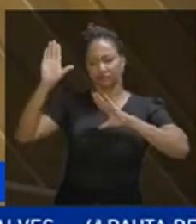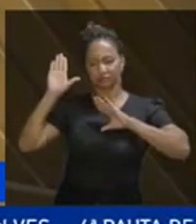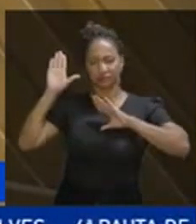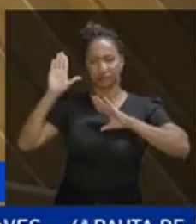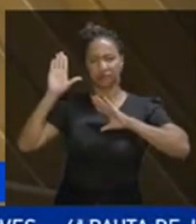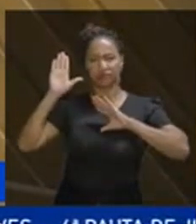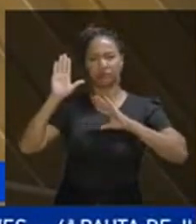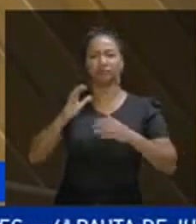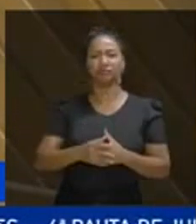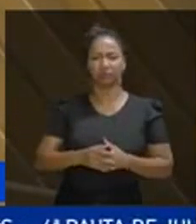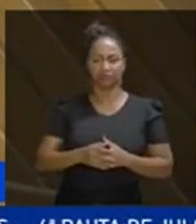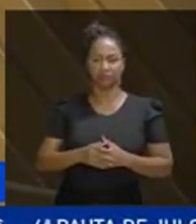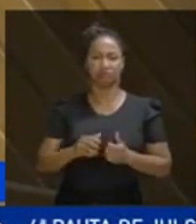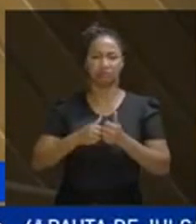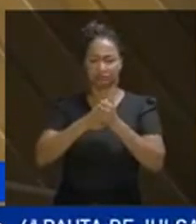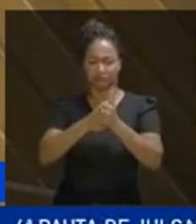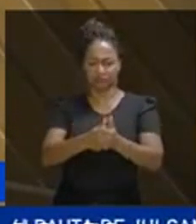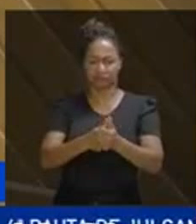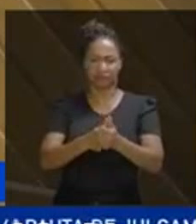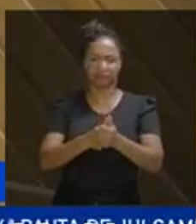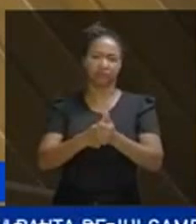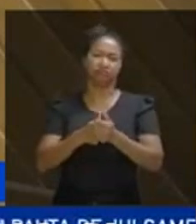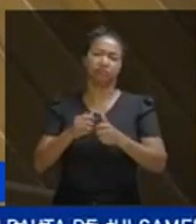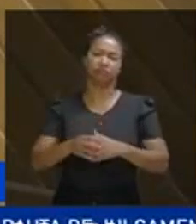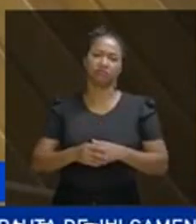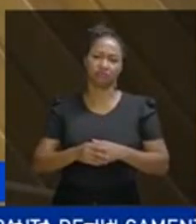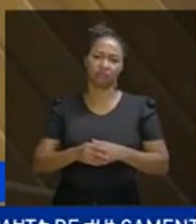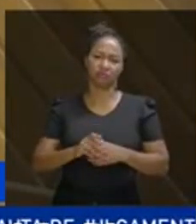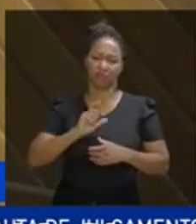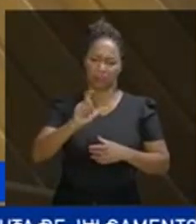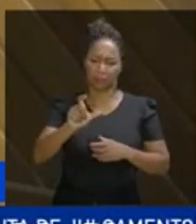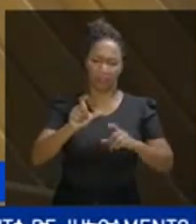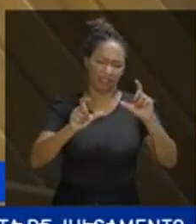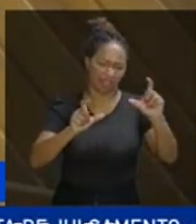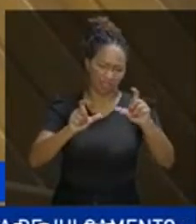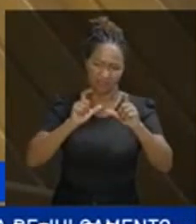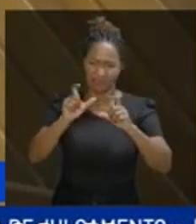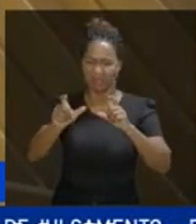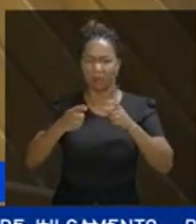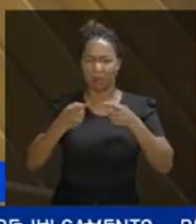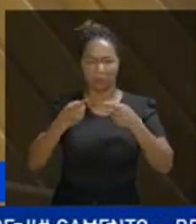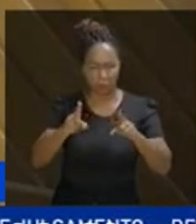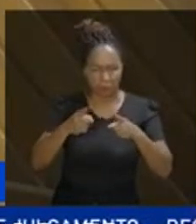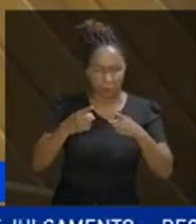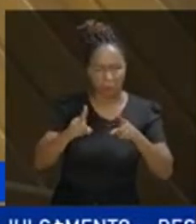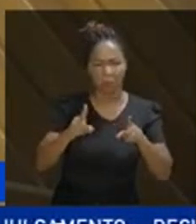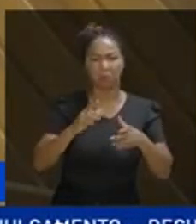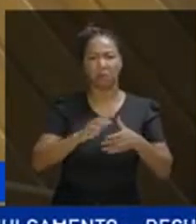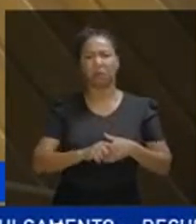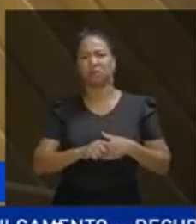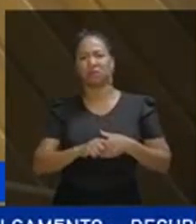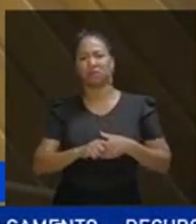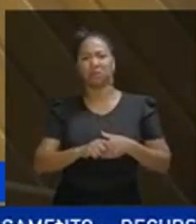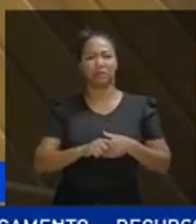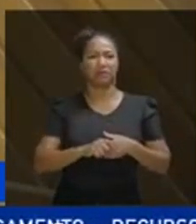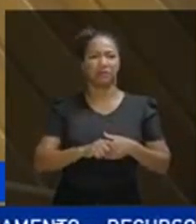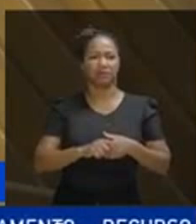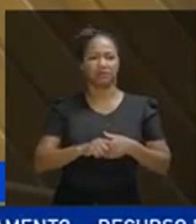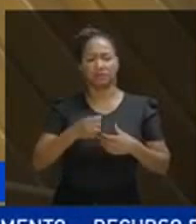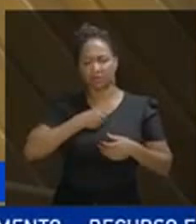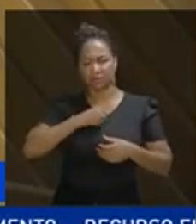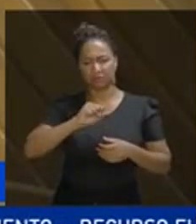mil de seguidores de quem fez a possível ofensa. Foco no desembargador Carlos Storck. Ele é branco, de cabelos castanhos